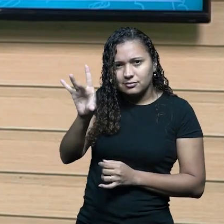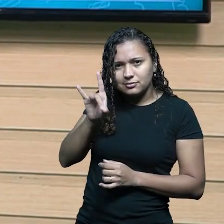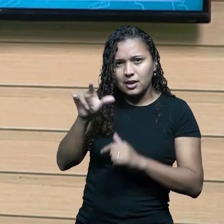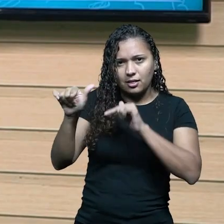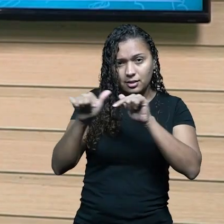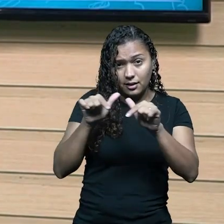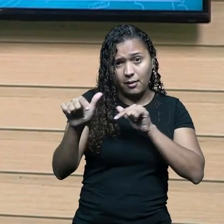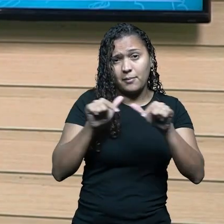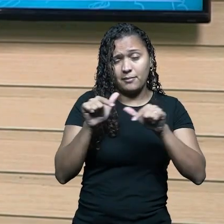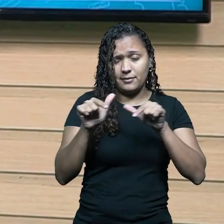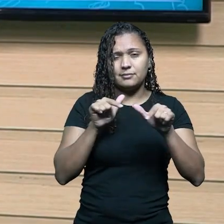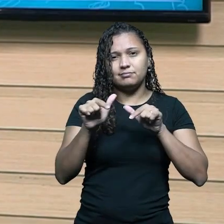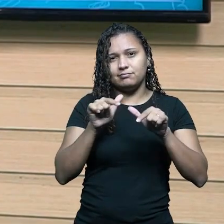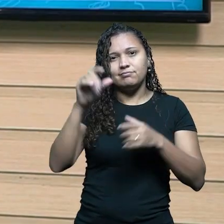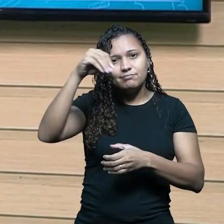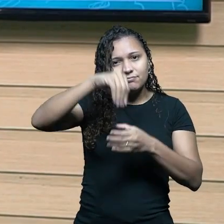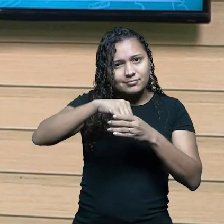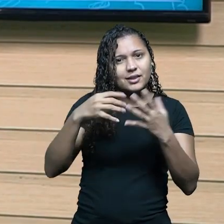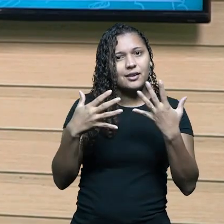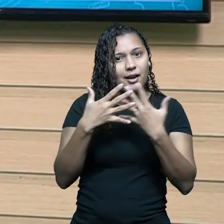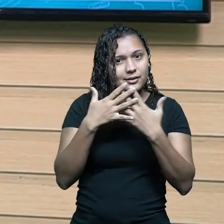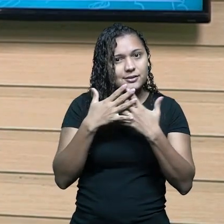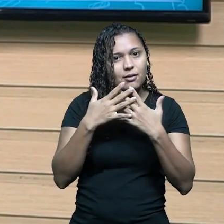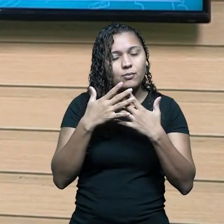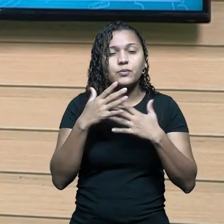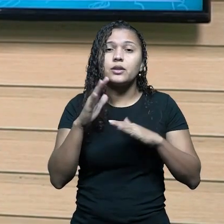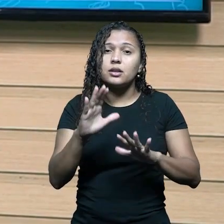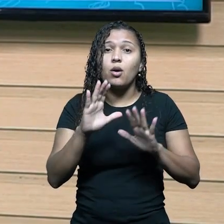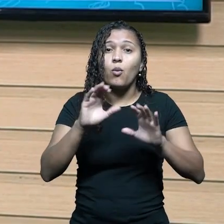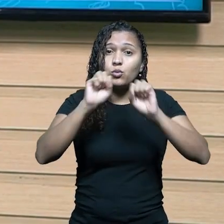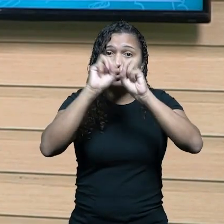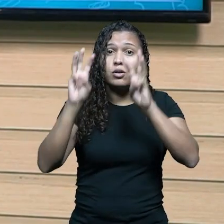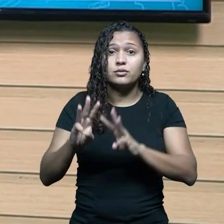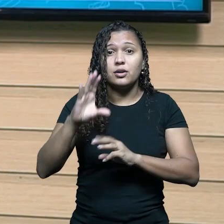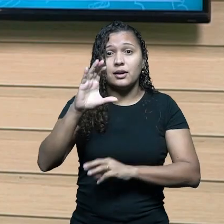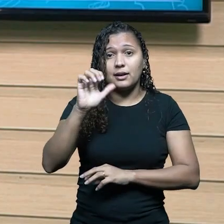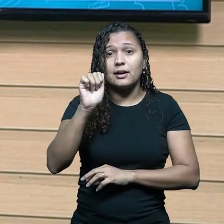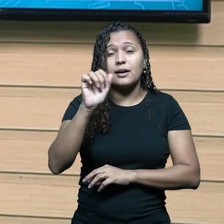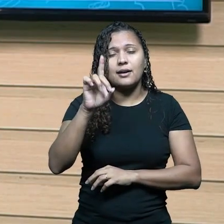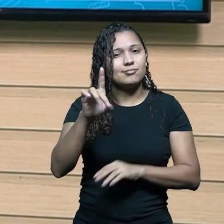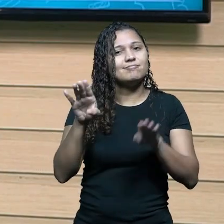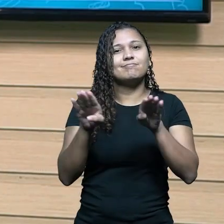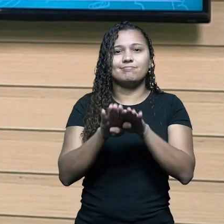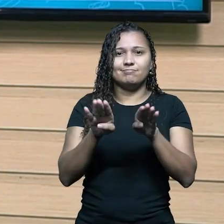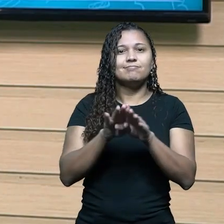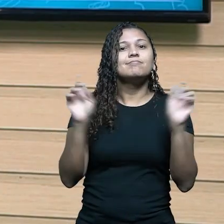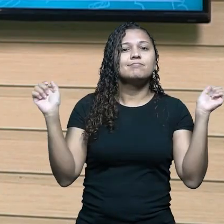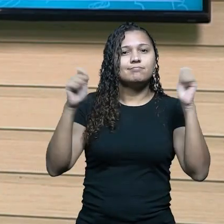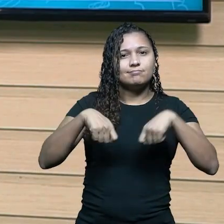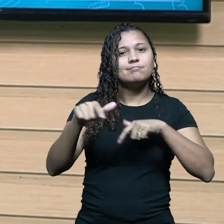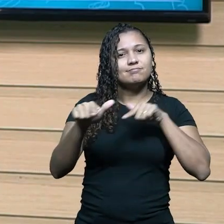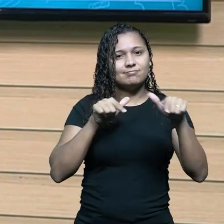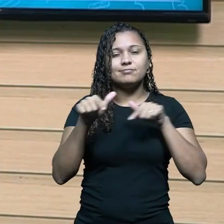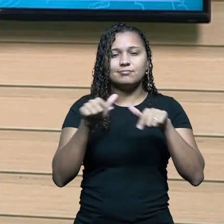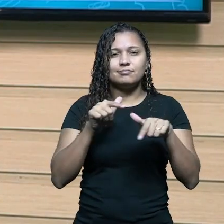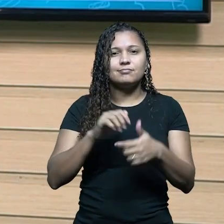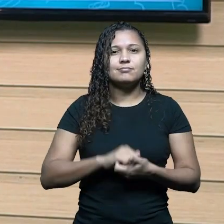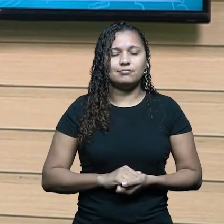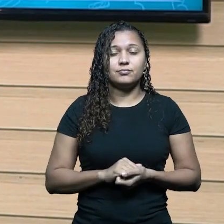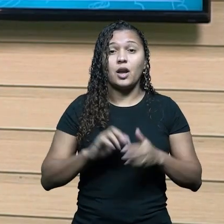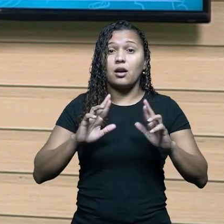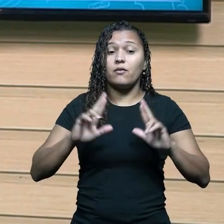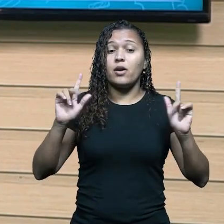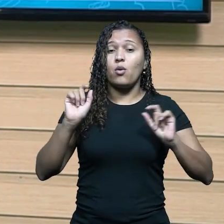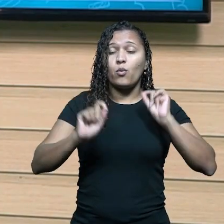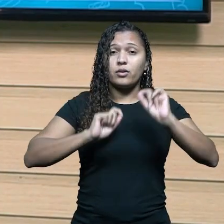várias áreas de trabalho dentro do Excel. No AutoCAD nós também teremos essa